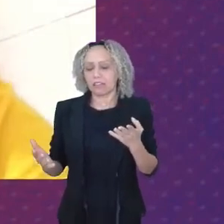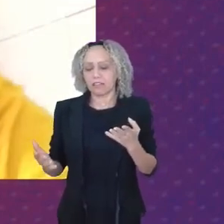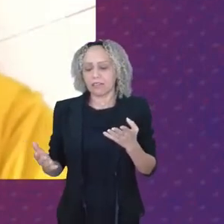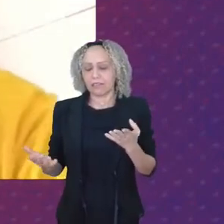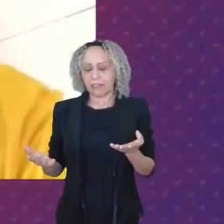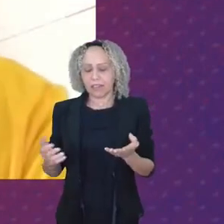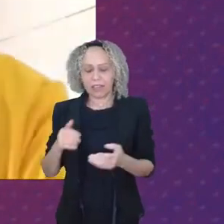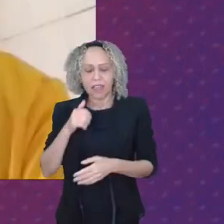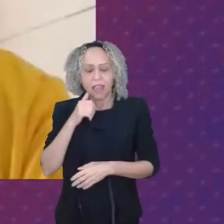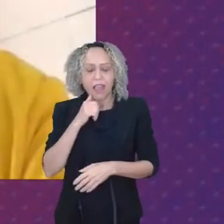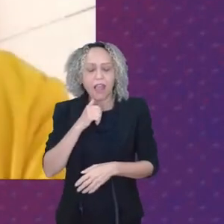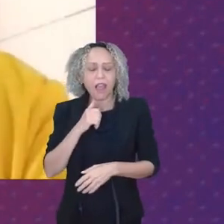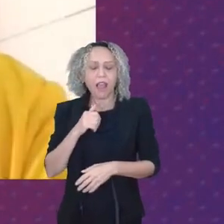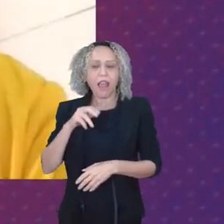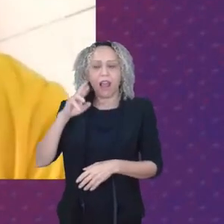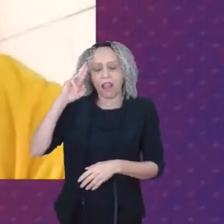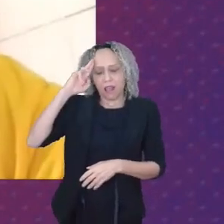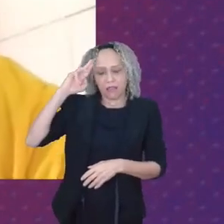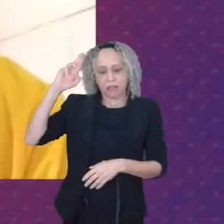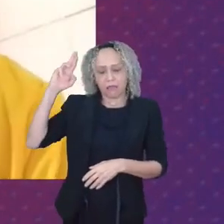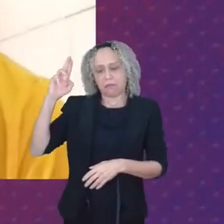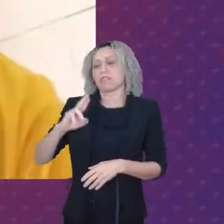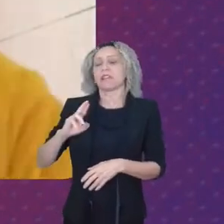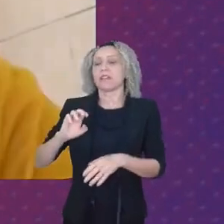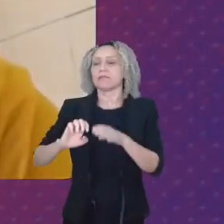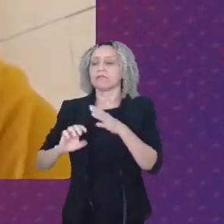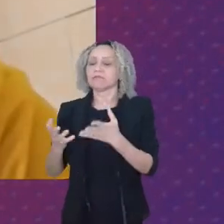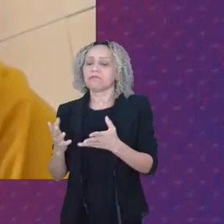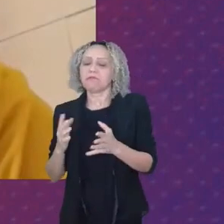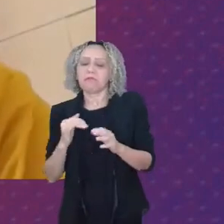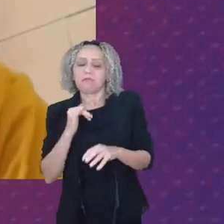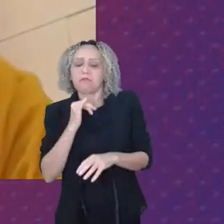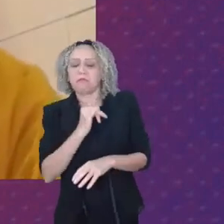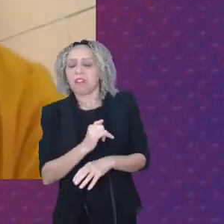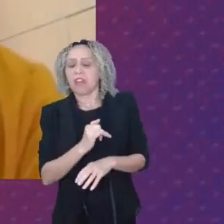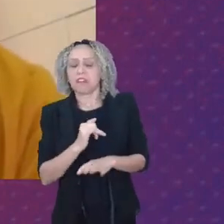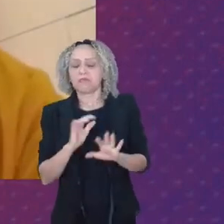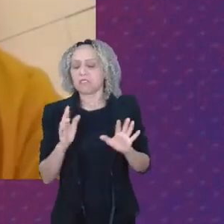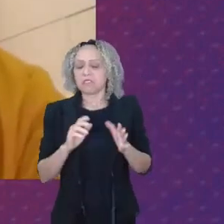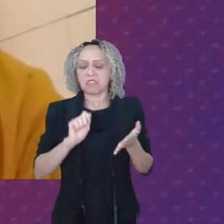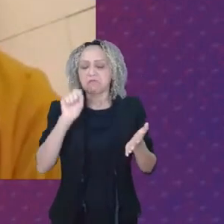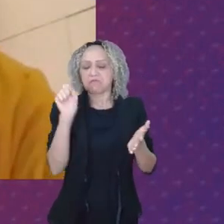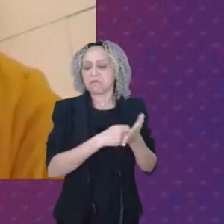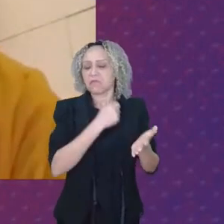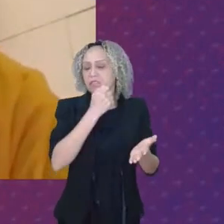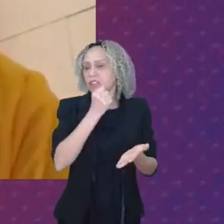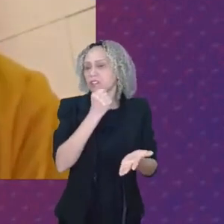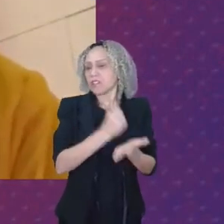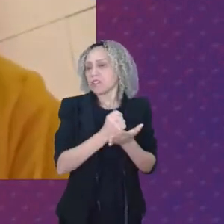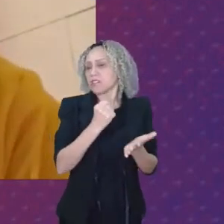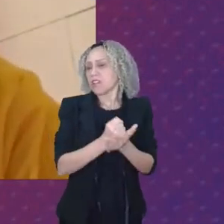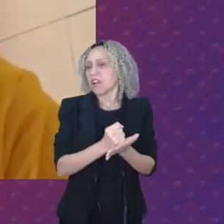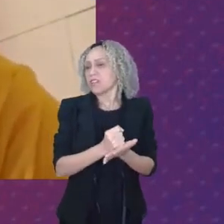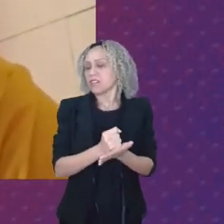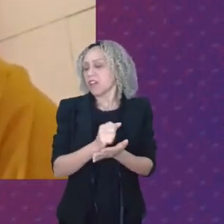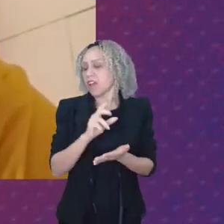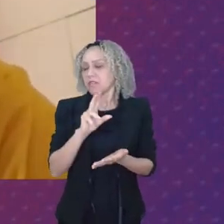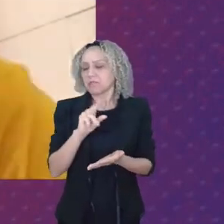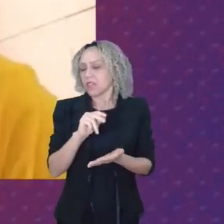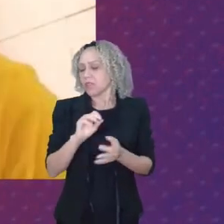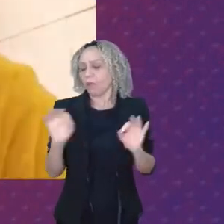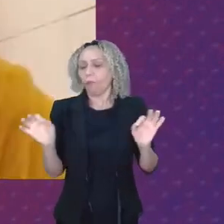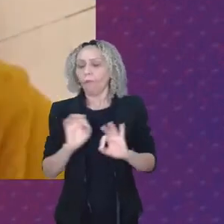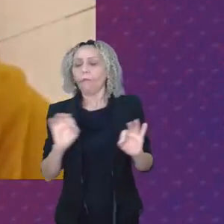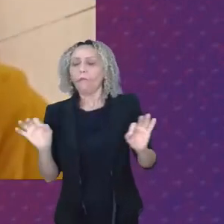assim que se referiam, e que essas trabalhadoras, elas, com certeza, elas iam ter